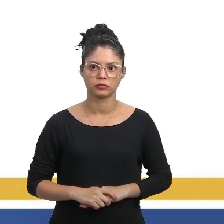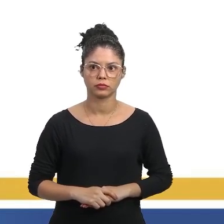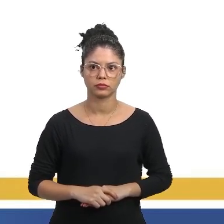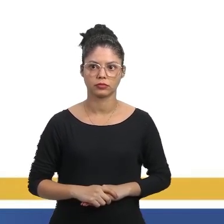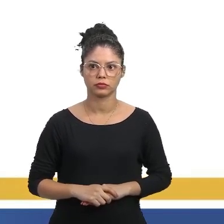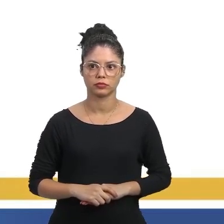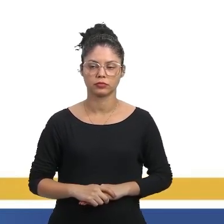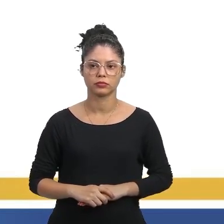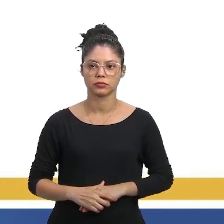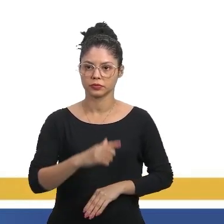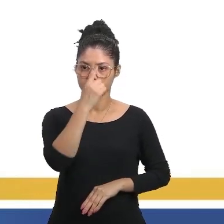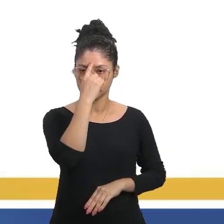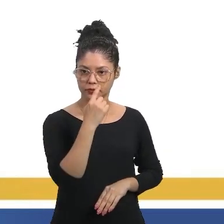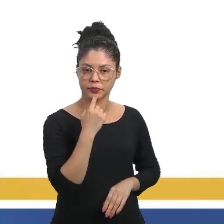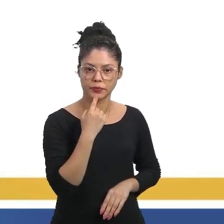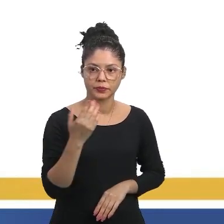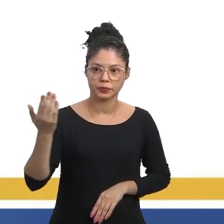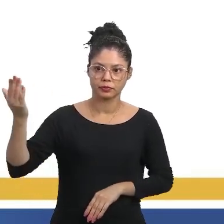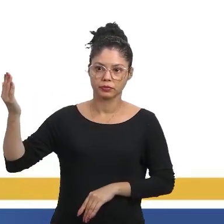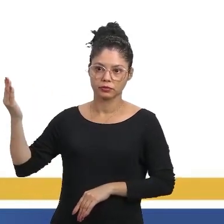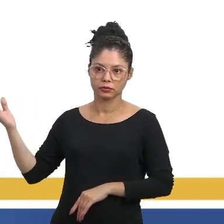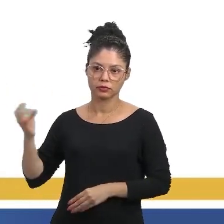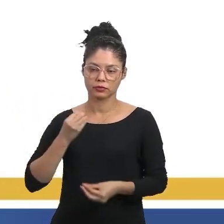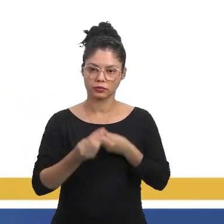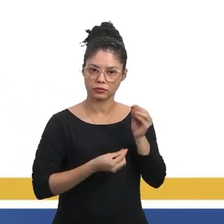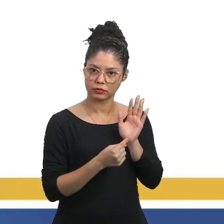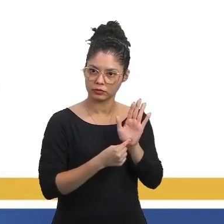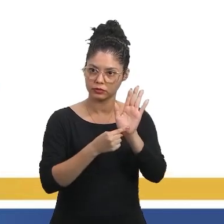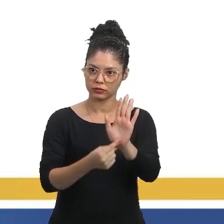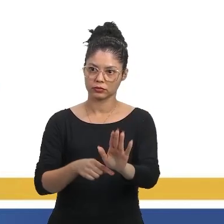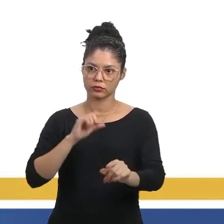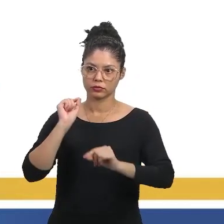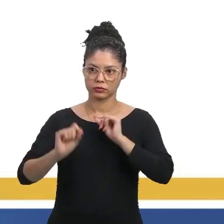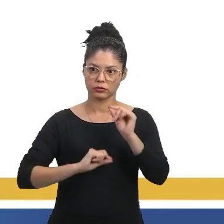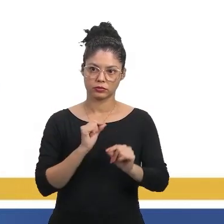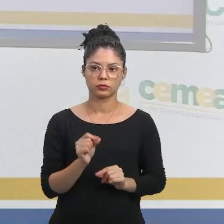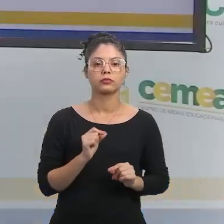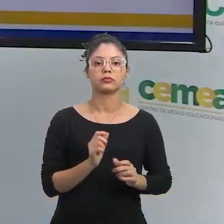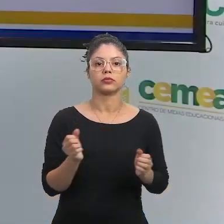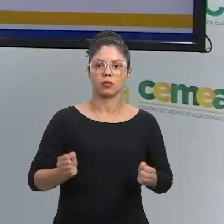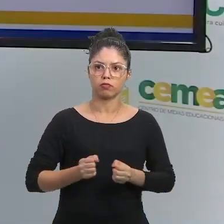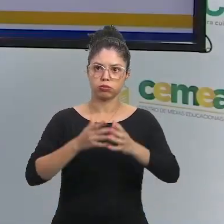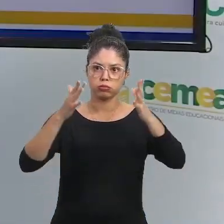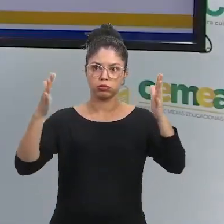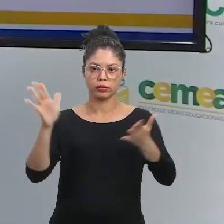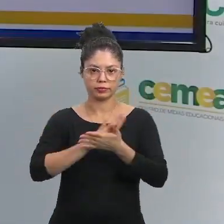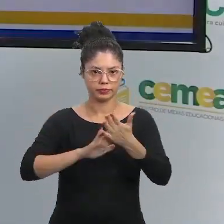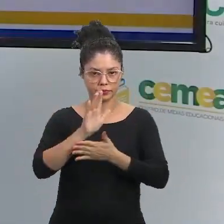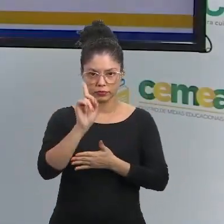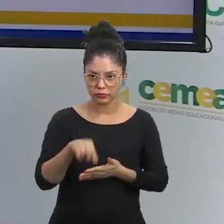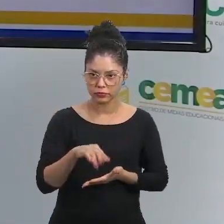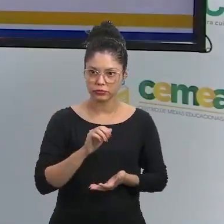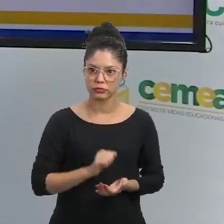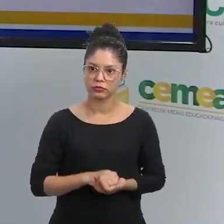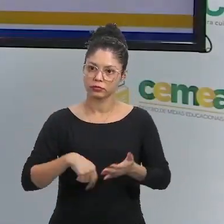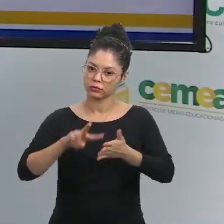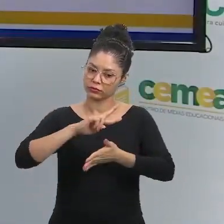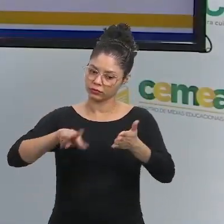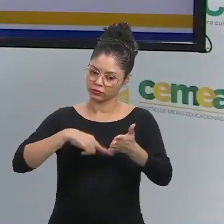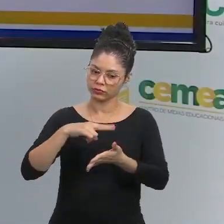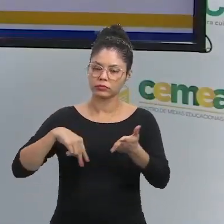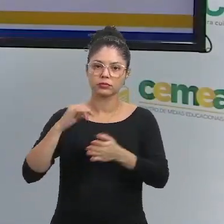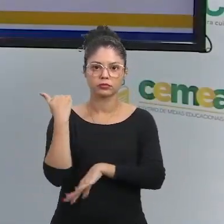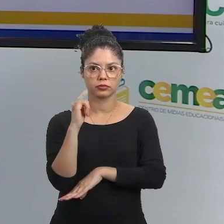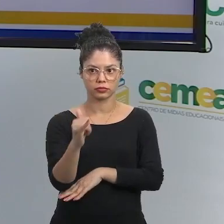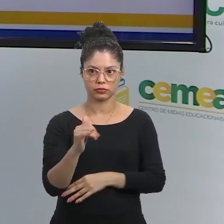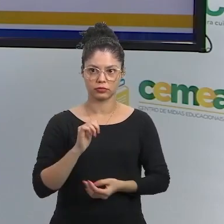Então aí a ilustração dos fogos de artifício para mostrar para vocês que os fogos de artifício nada mais é do que uma dança dos